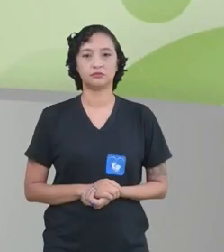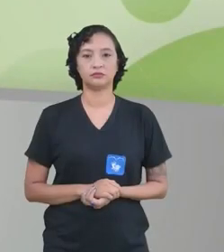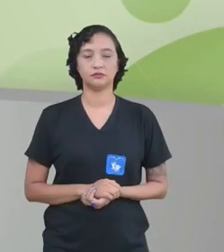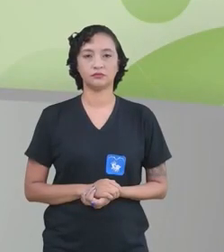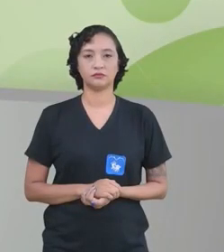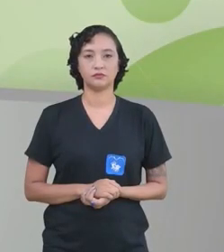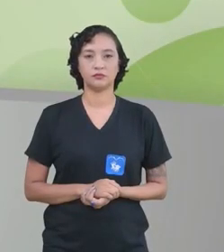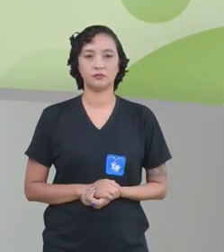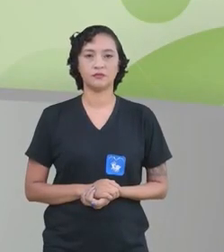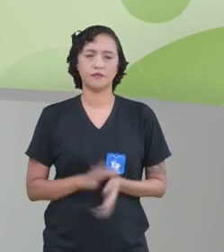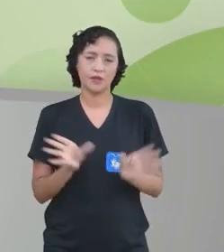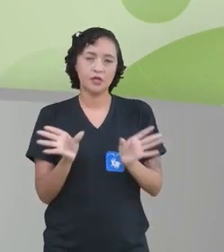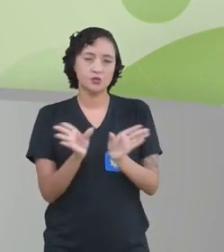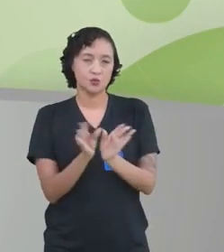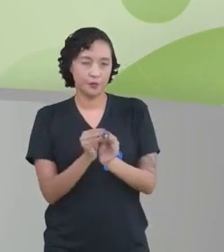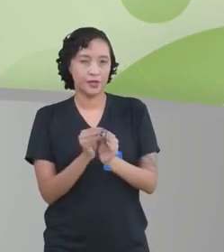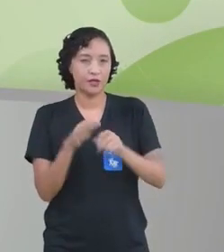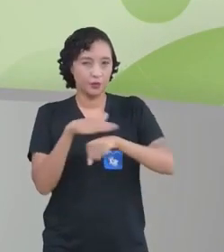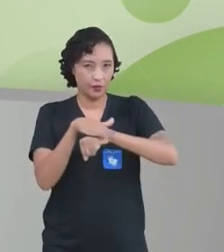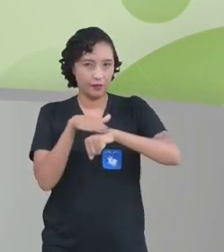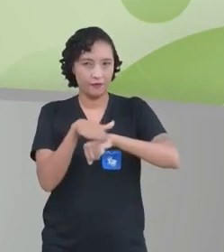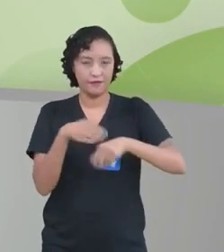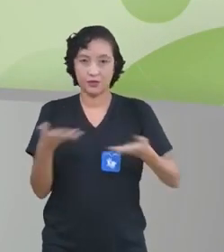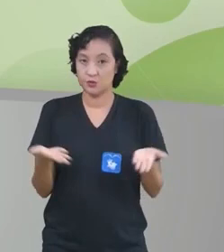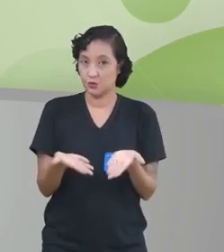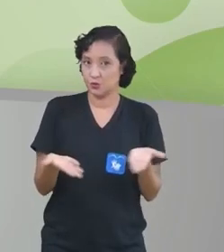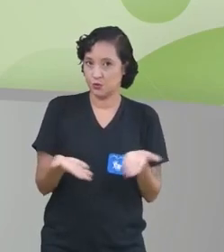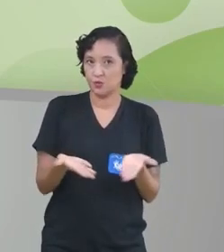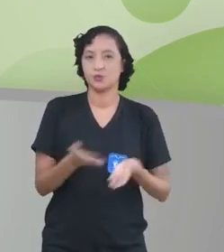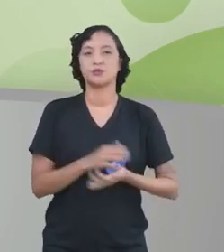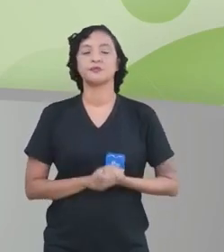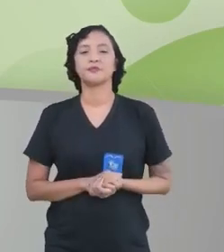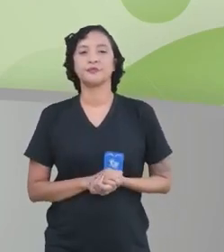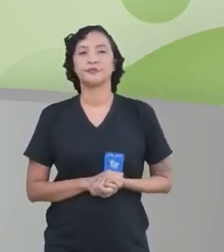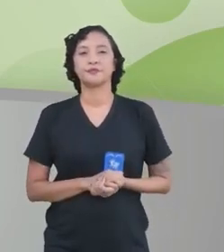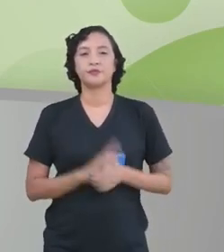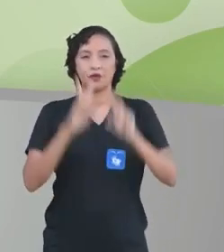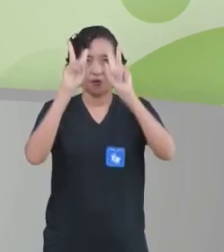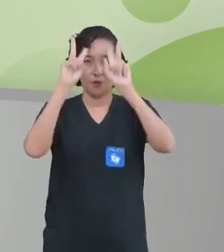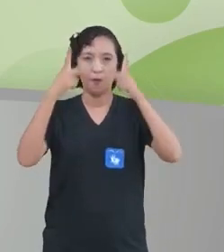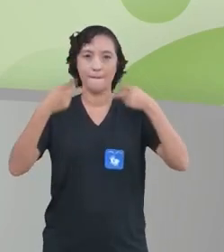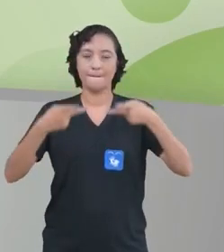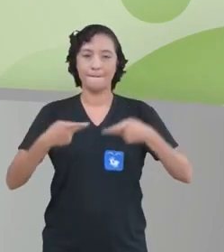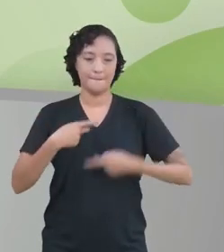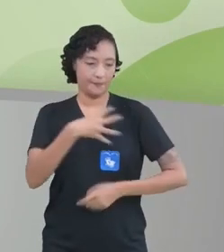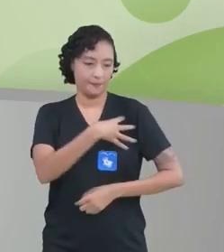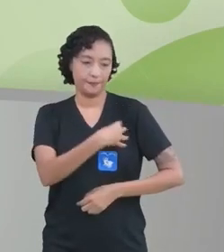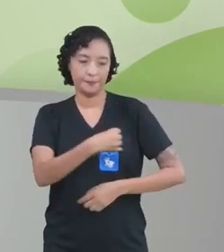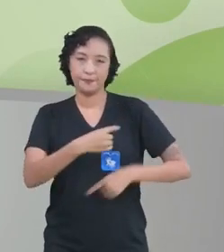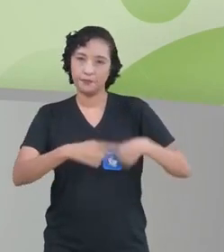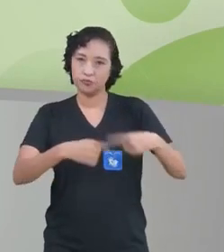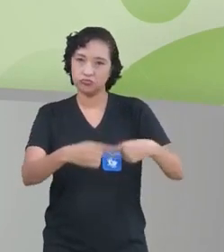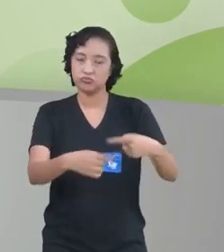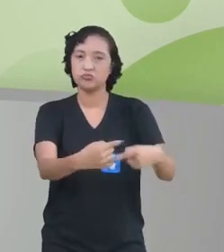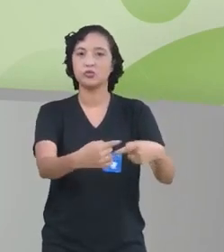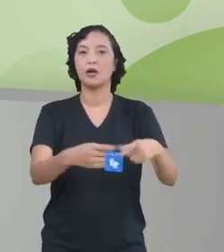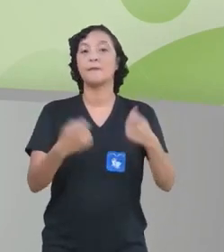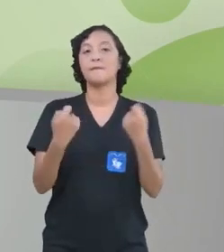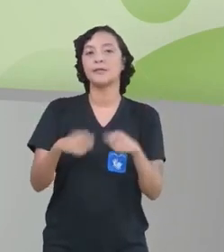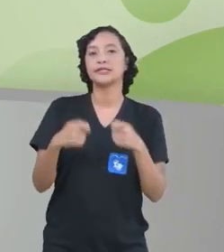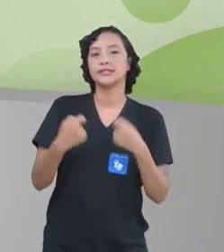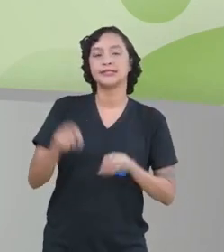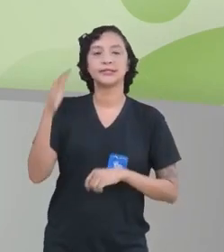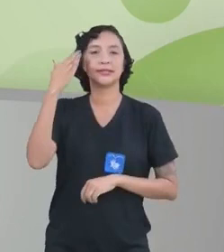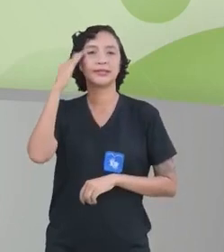Vamos lá. Resumindo a nossa conversa de hoje, para a reprodução humana, nós precisamos entender